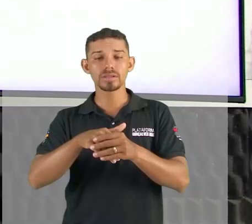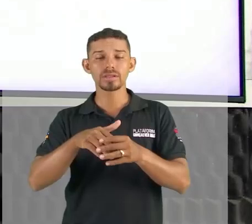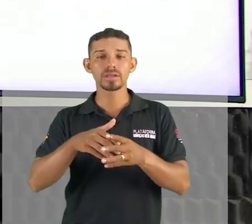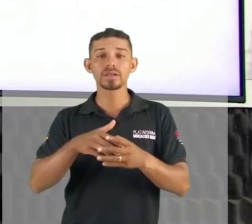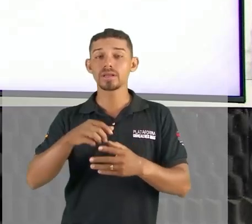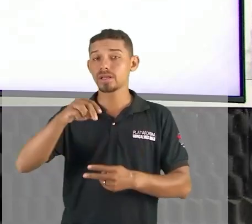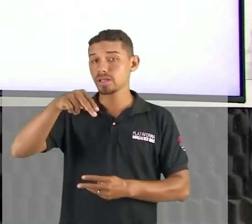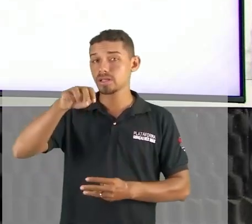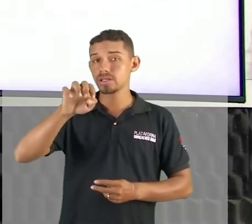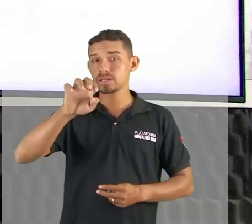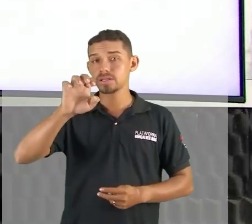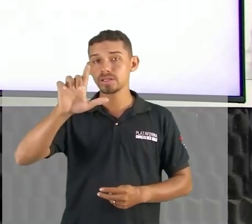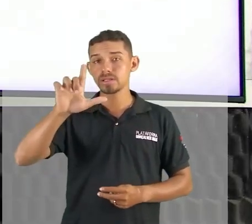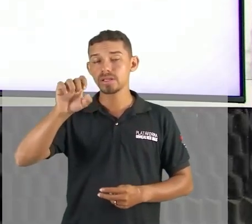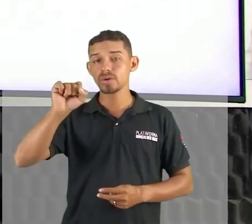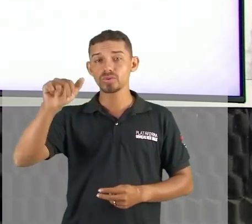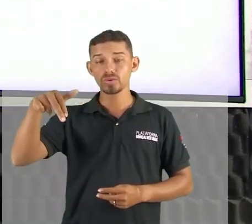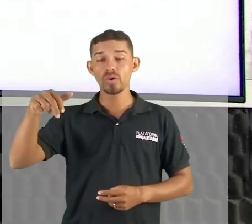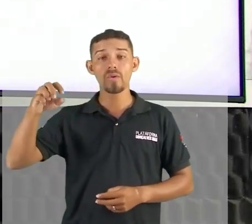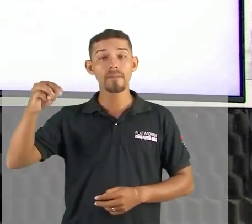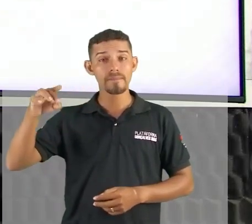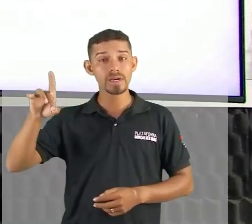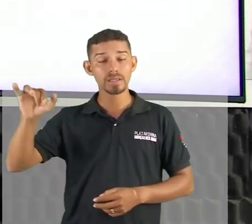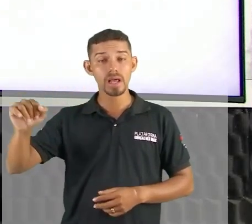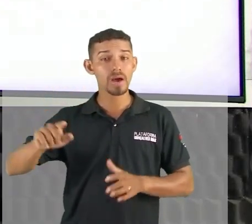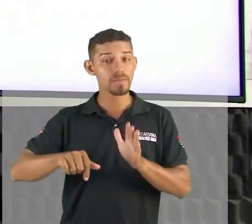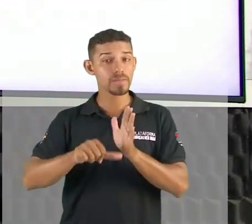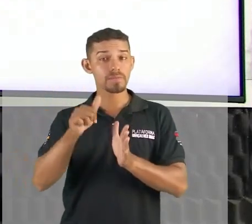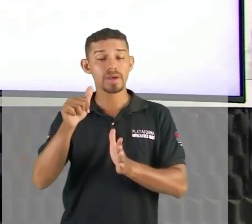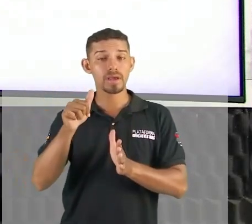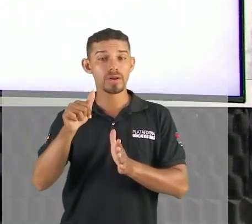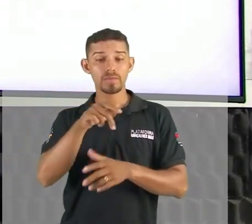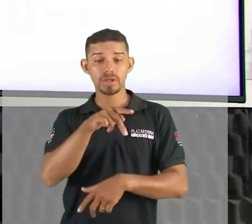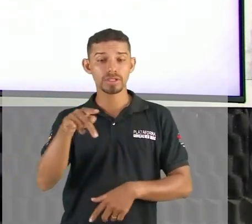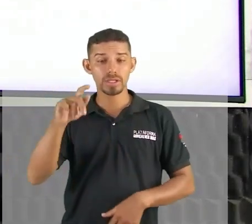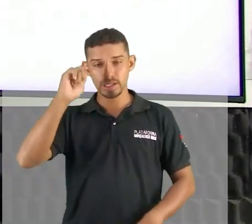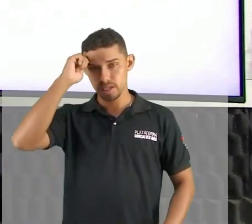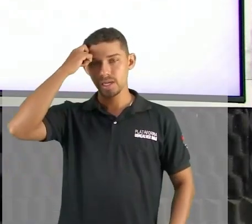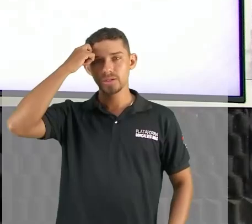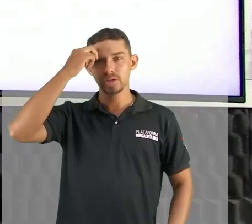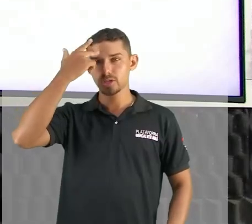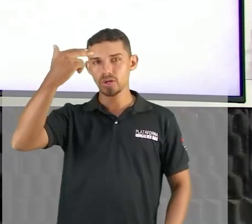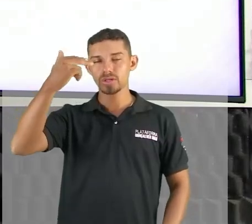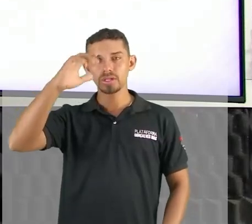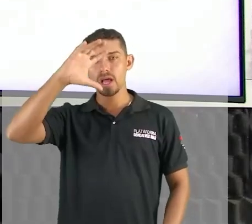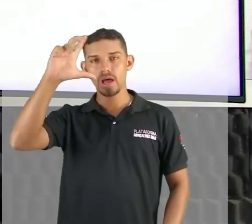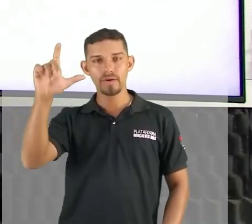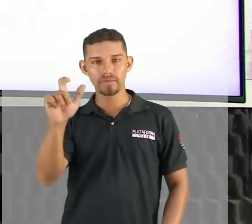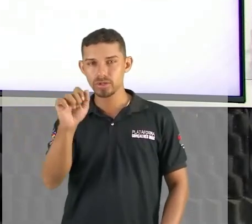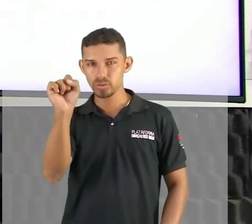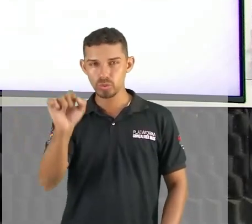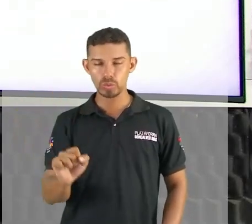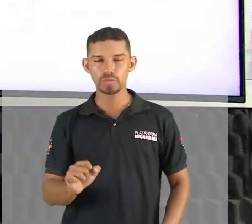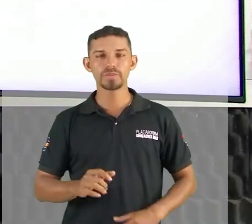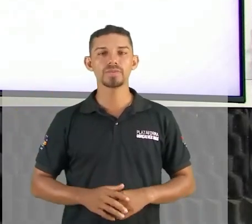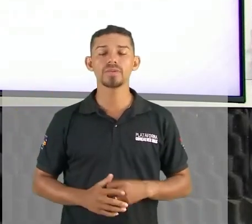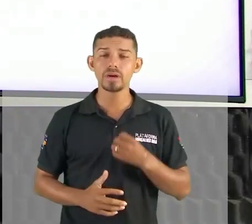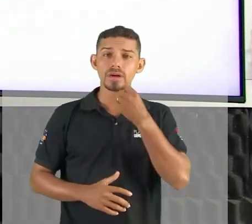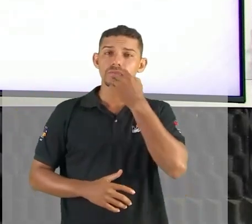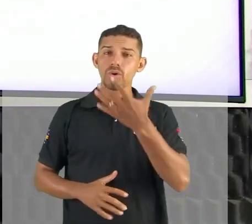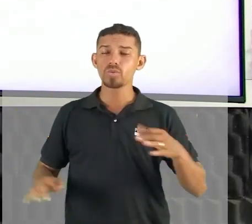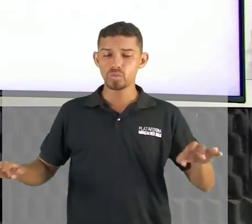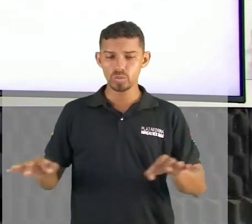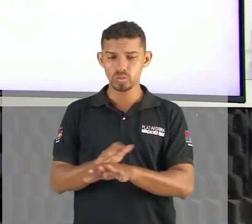que é solto e é o primeiro presidente negro, né, da história aí da África do Sul. Bom, continue seus estudos,